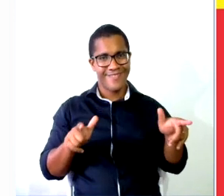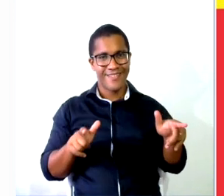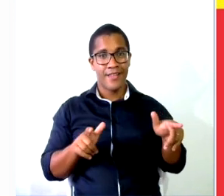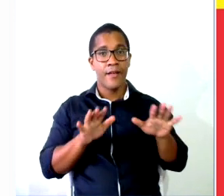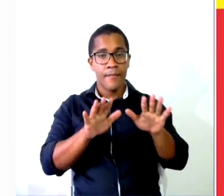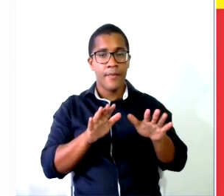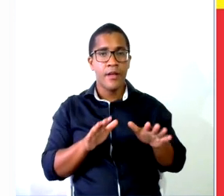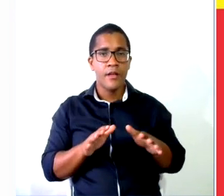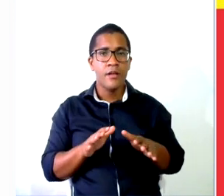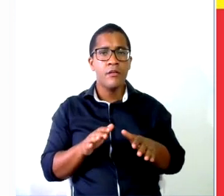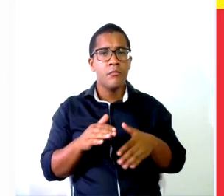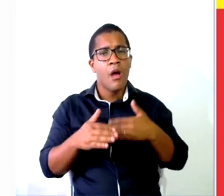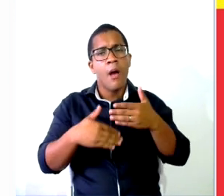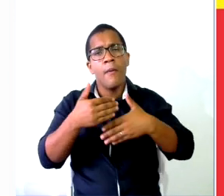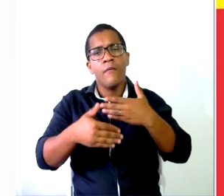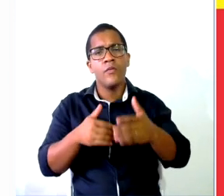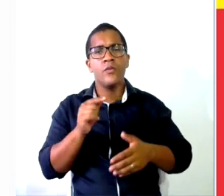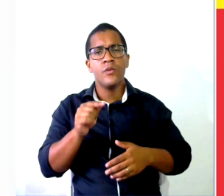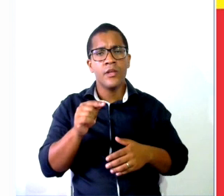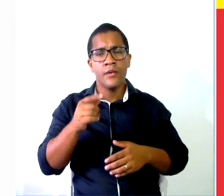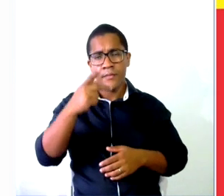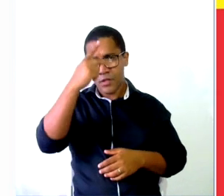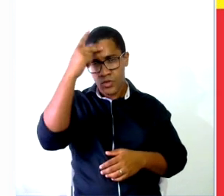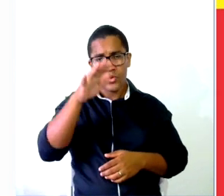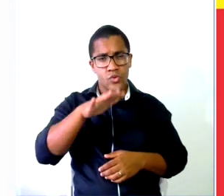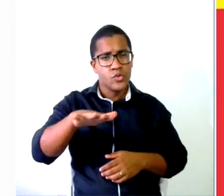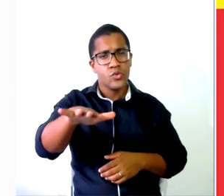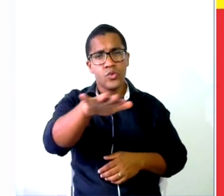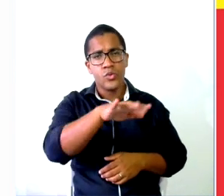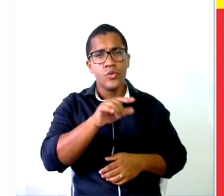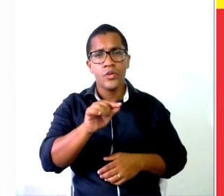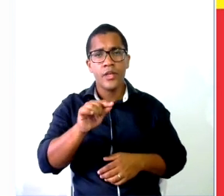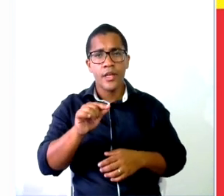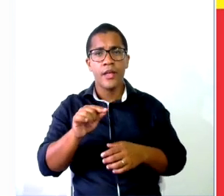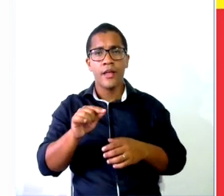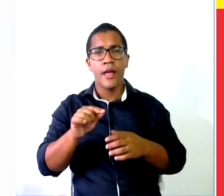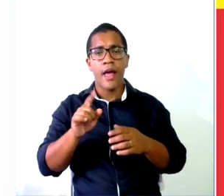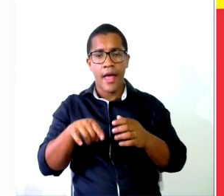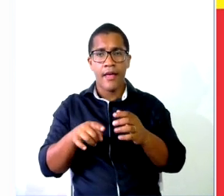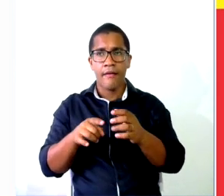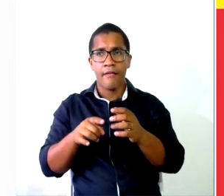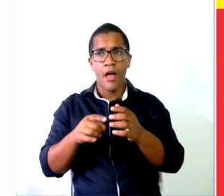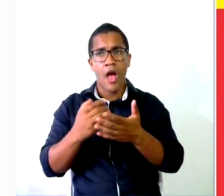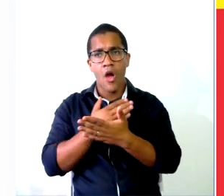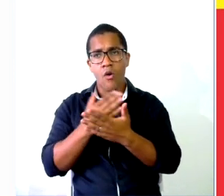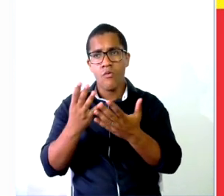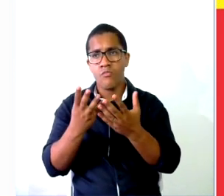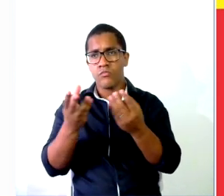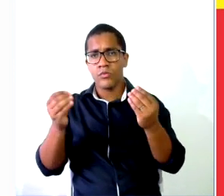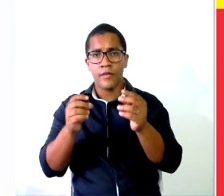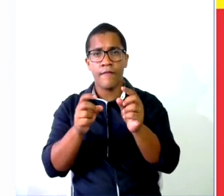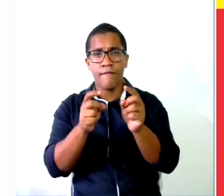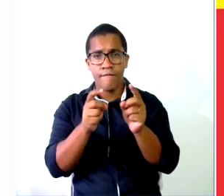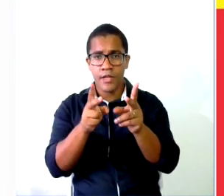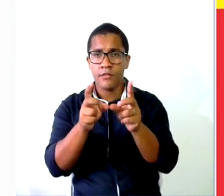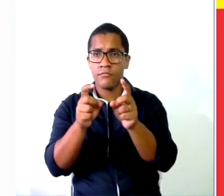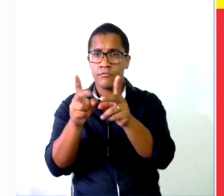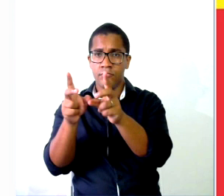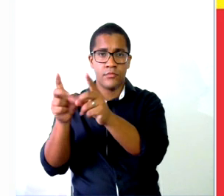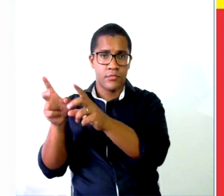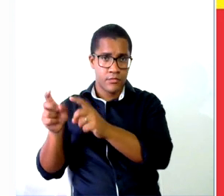Quando não eram camponeses, os cidadãos eram comerciantes. É